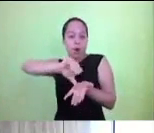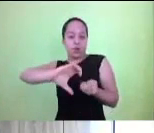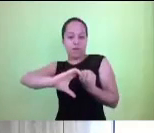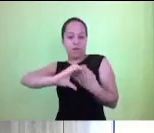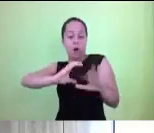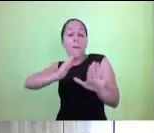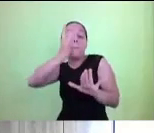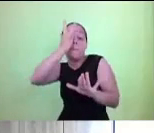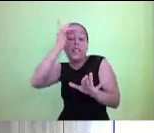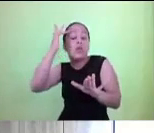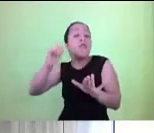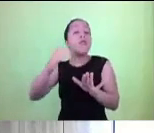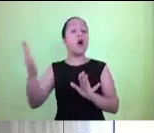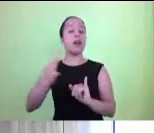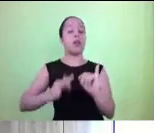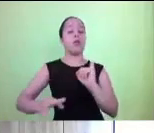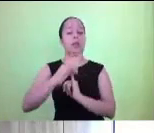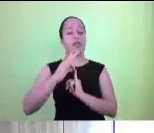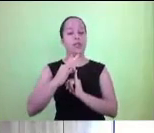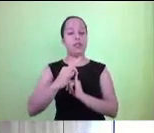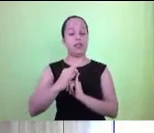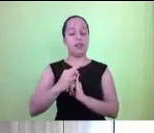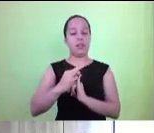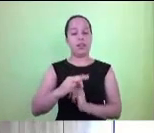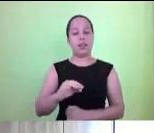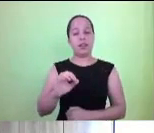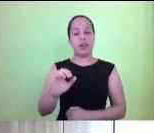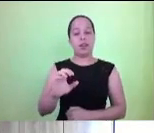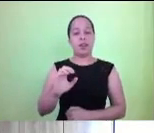Código 017, ampla concorrência.